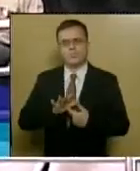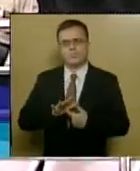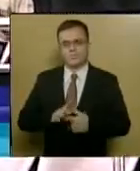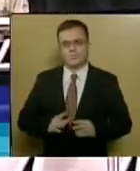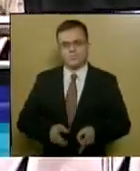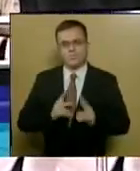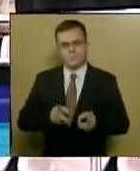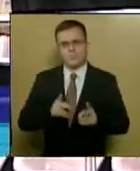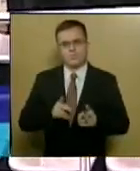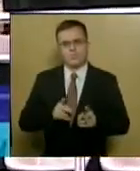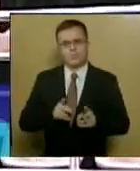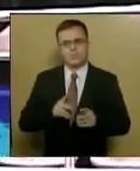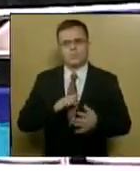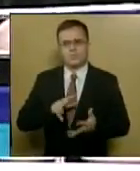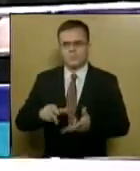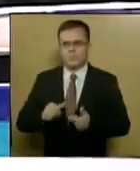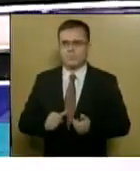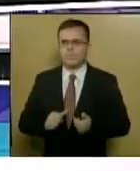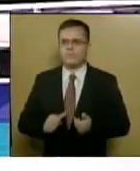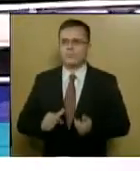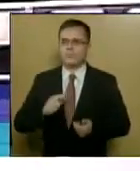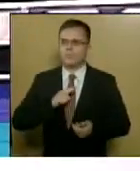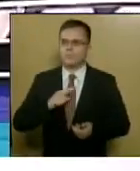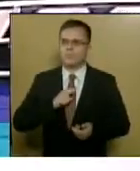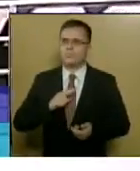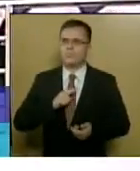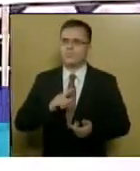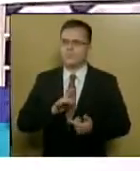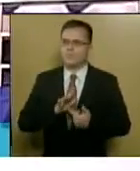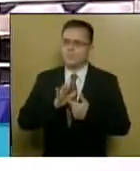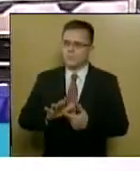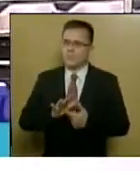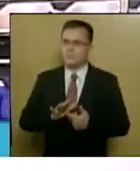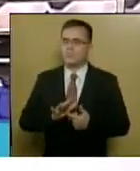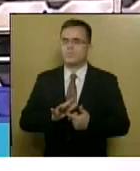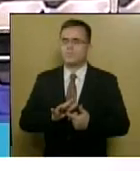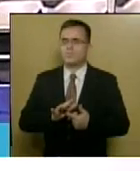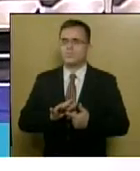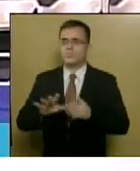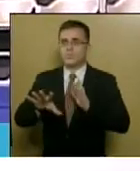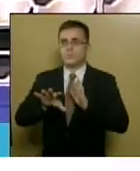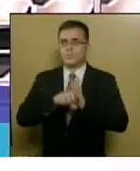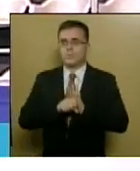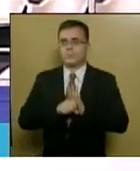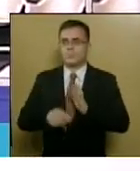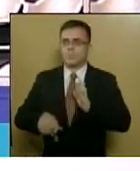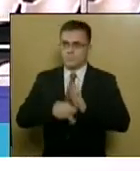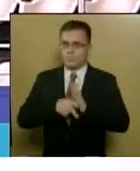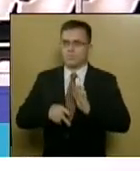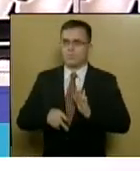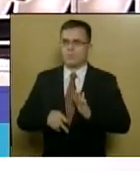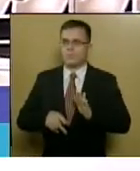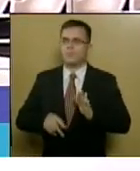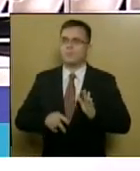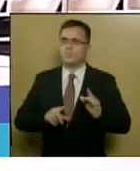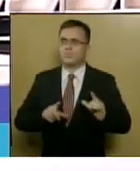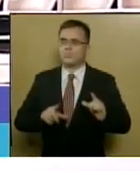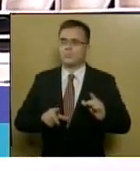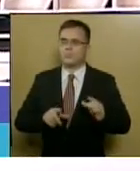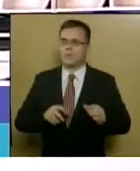bandeira universal, com campo de verde. Em brocante e em abismo, um escudo peninsular